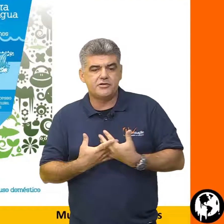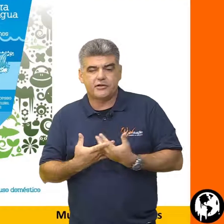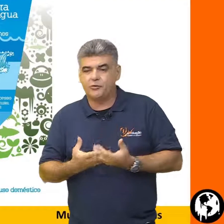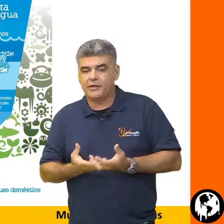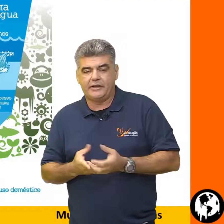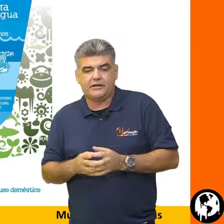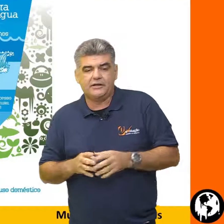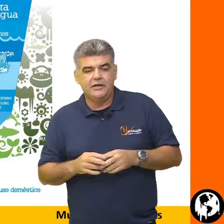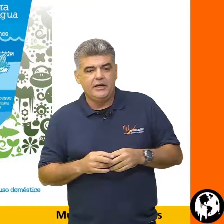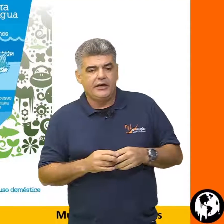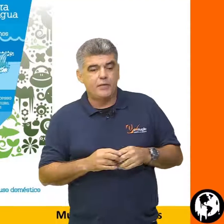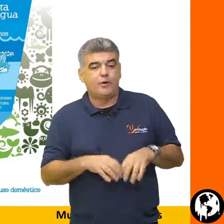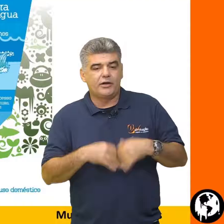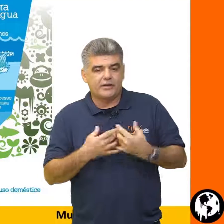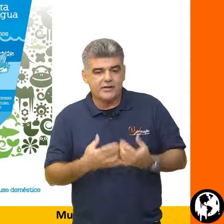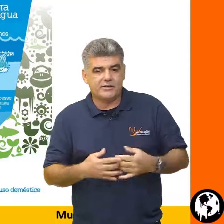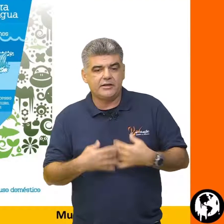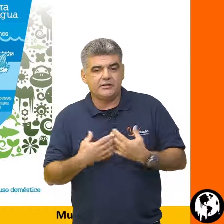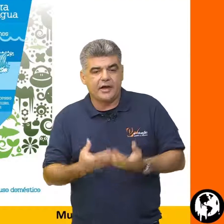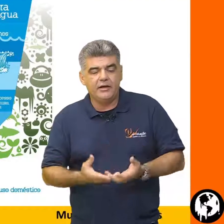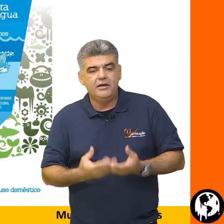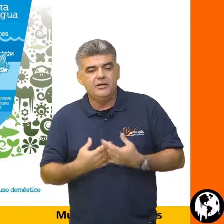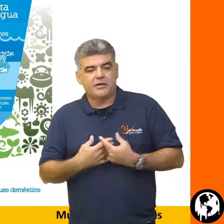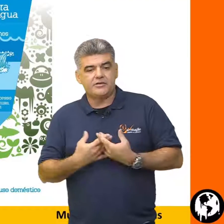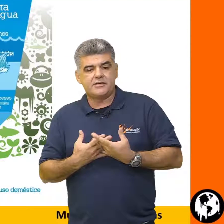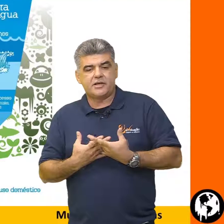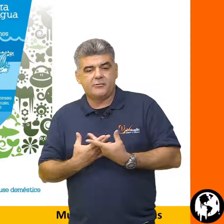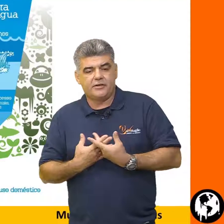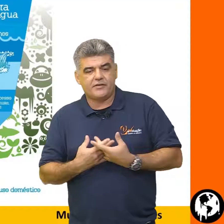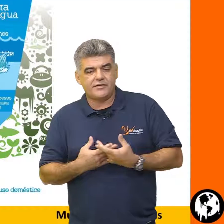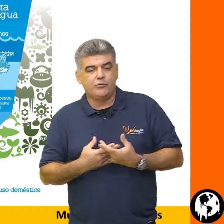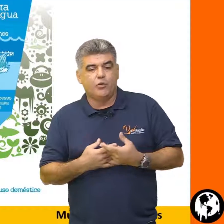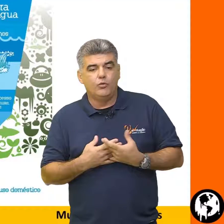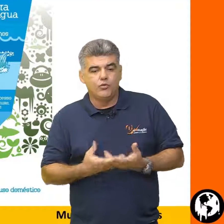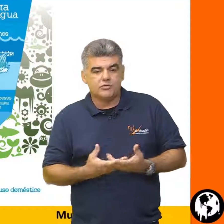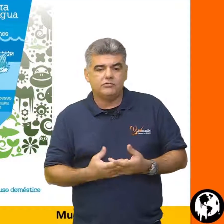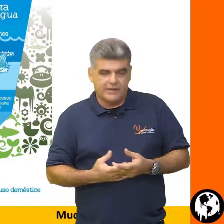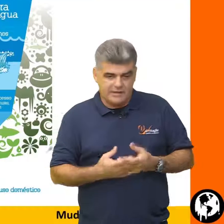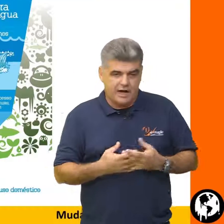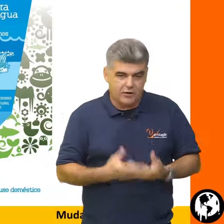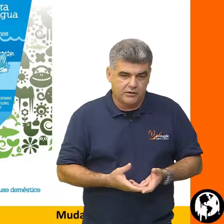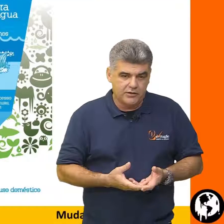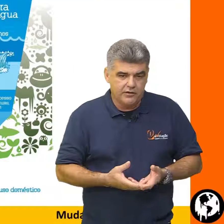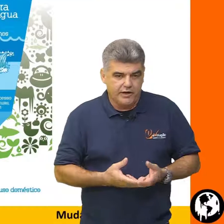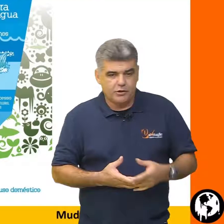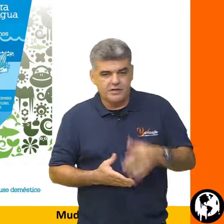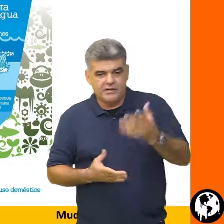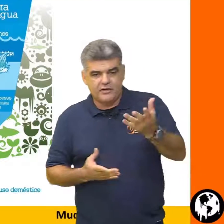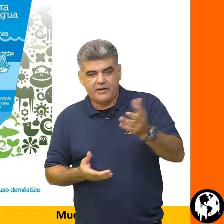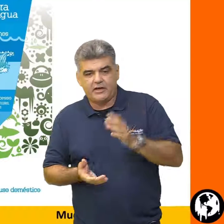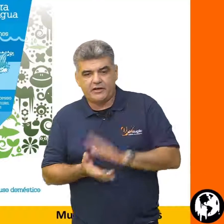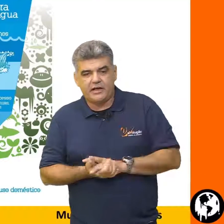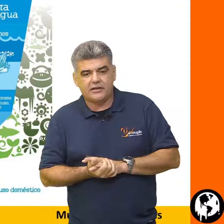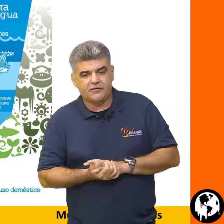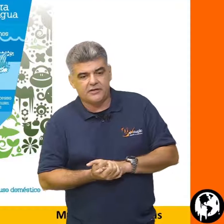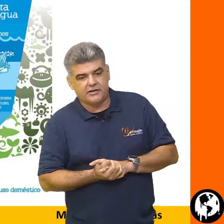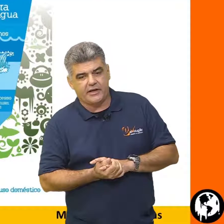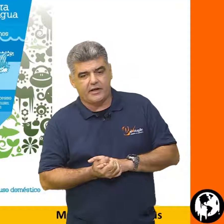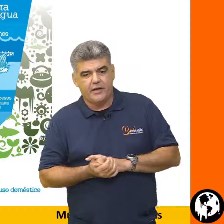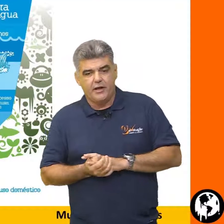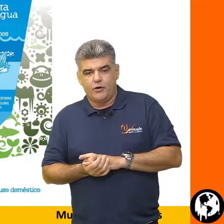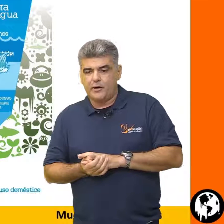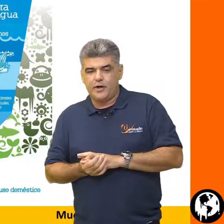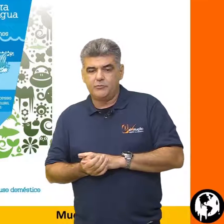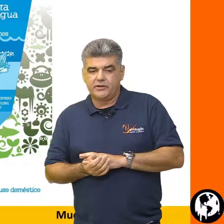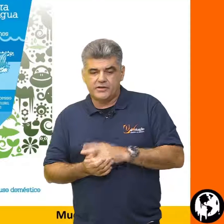que a gente tem no planeta e a importância que tem da gente saber fazer um bom uso dessa água. A gente observa aí na tela que você